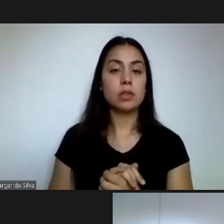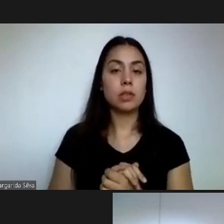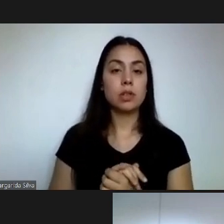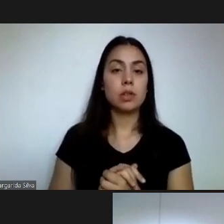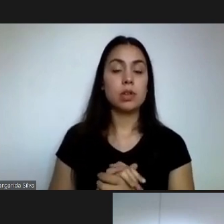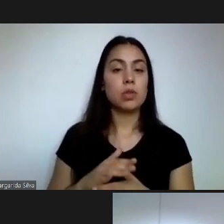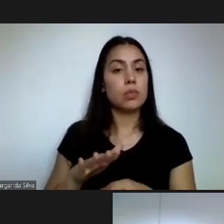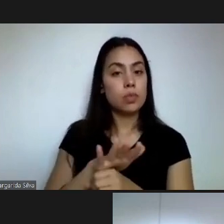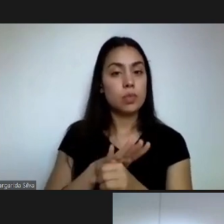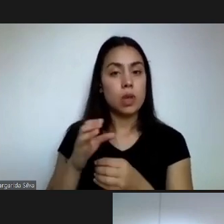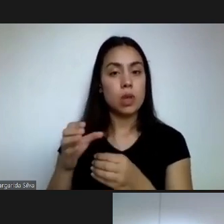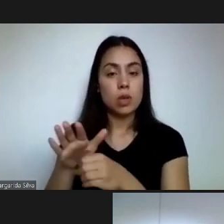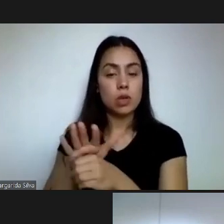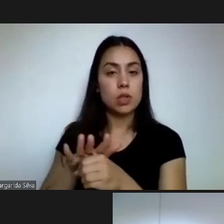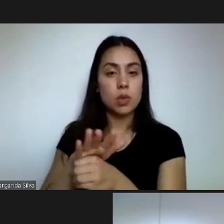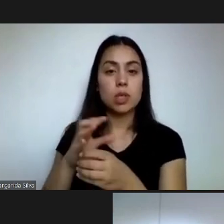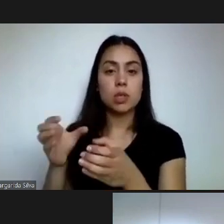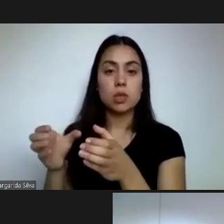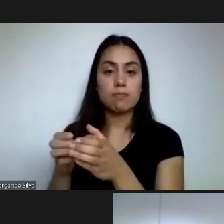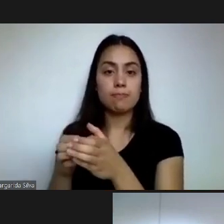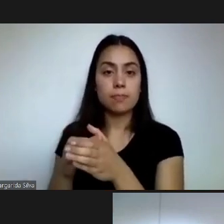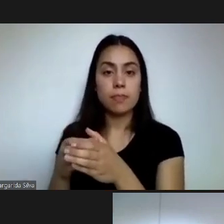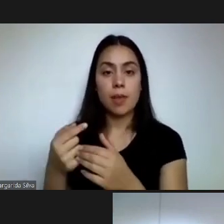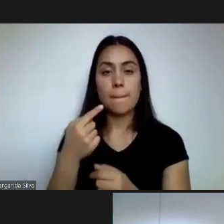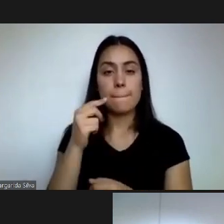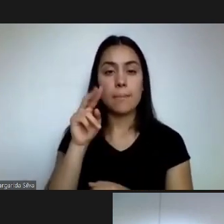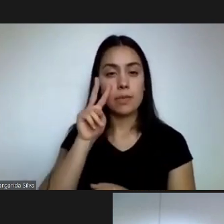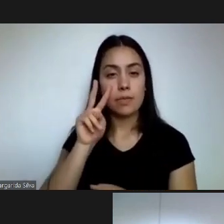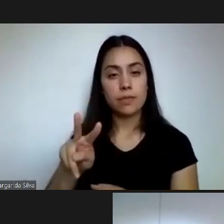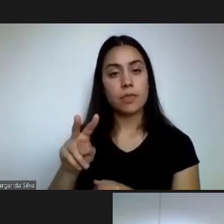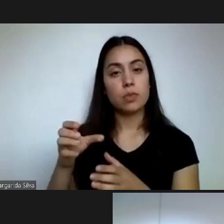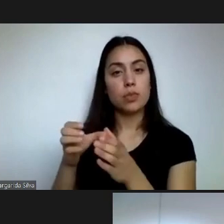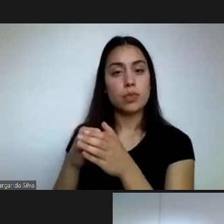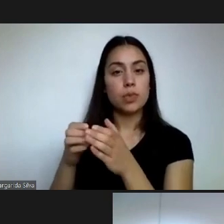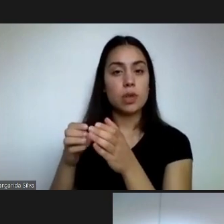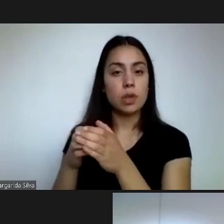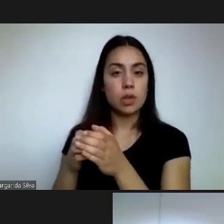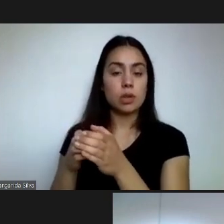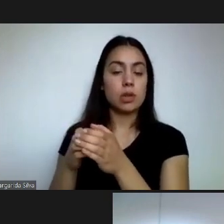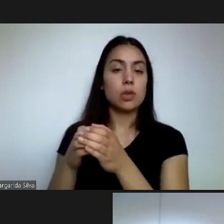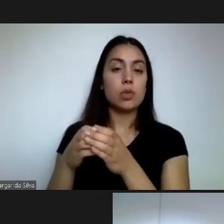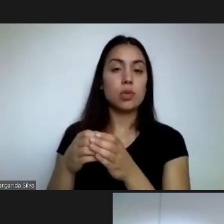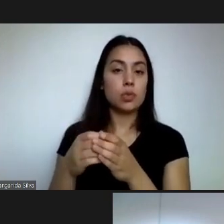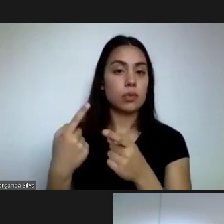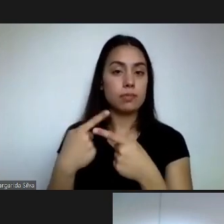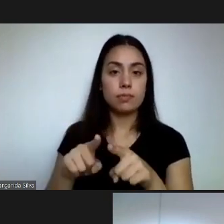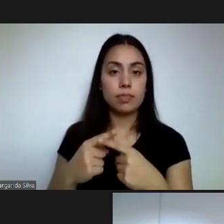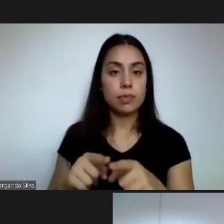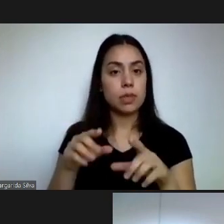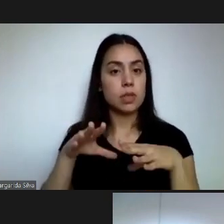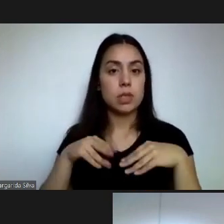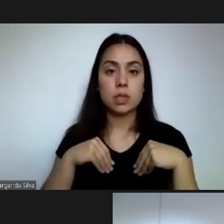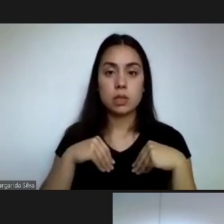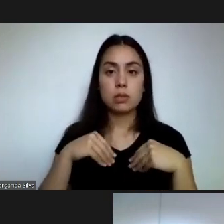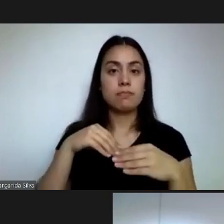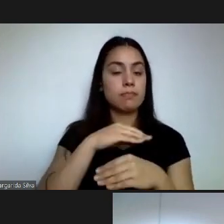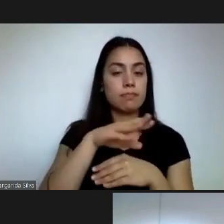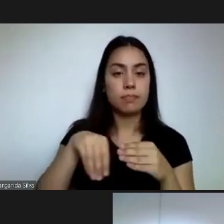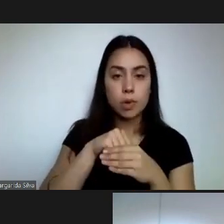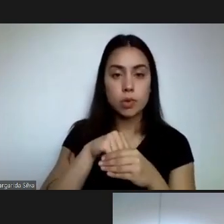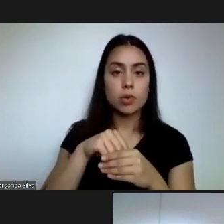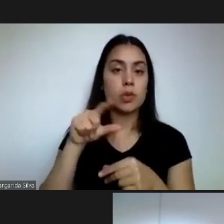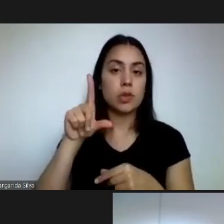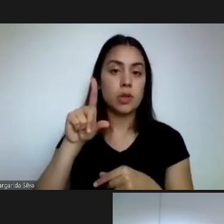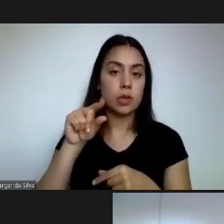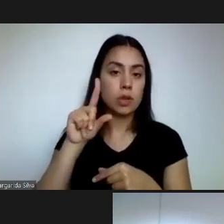com comunidades dos chamados PALOP. Portanto, sim, tem tudo, a questão de acolhimento, a questão de inclusão, a questão de dar,